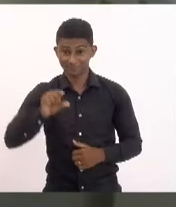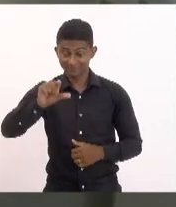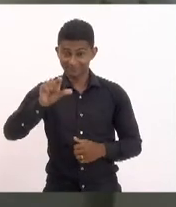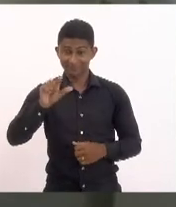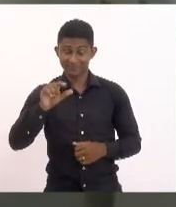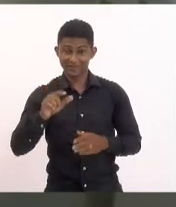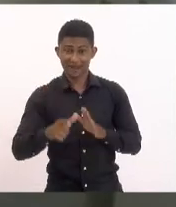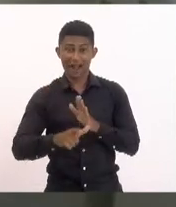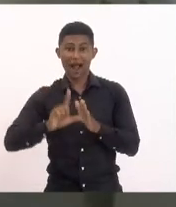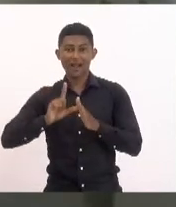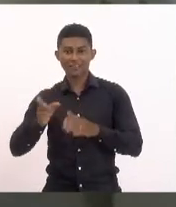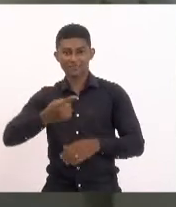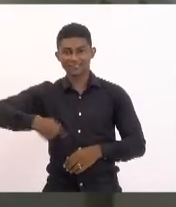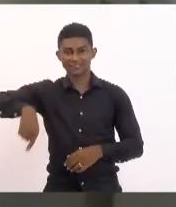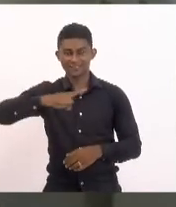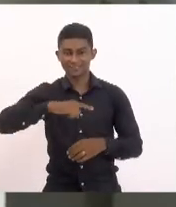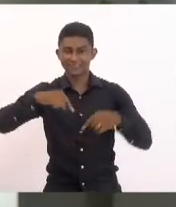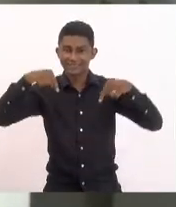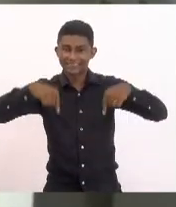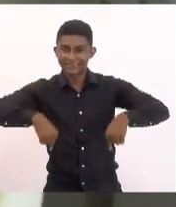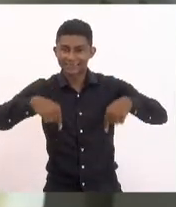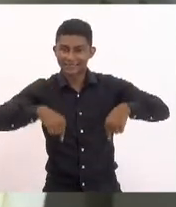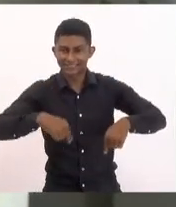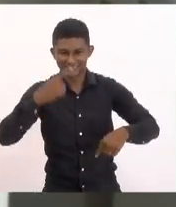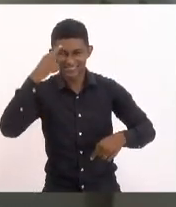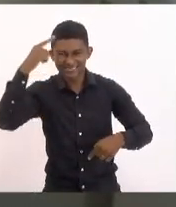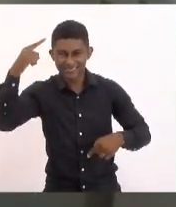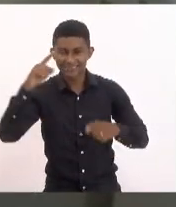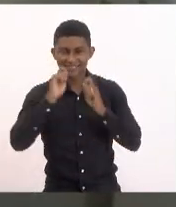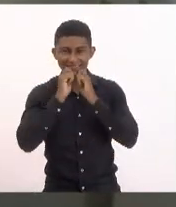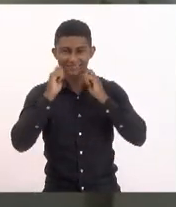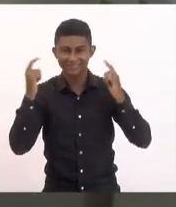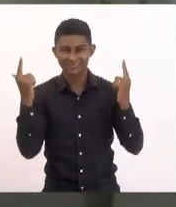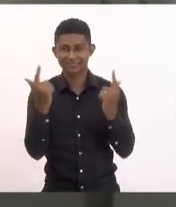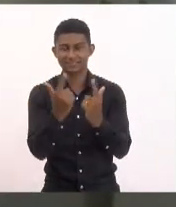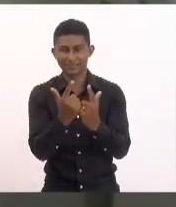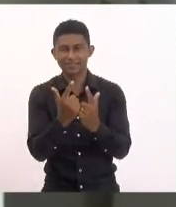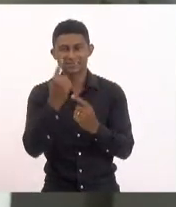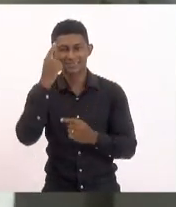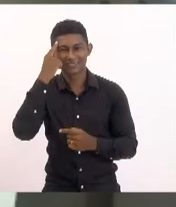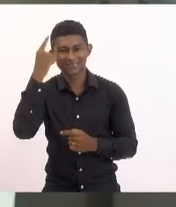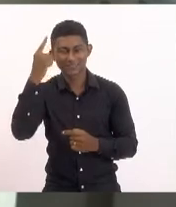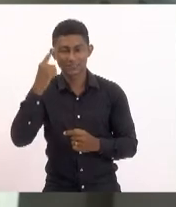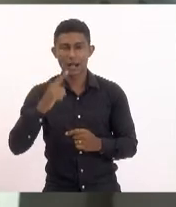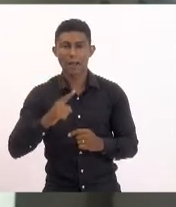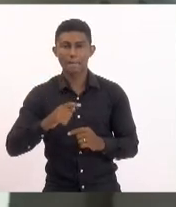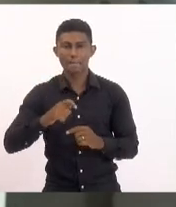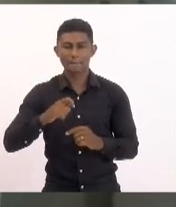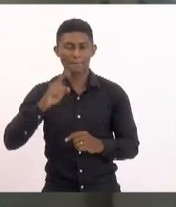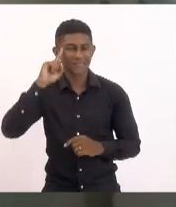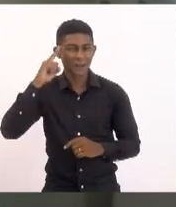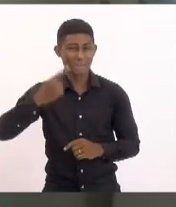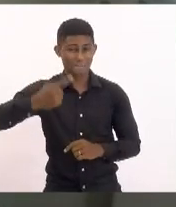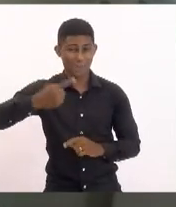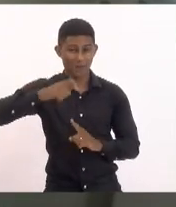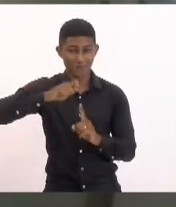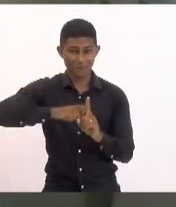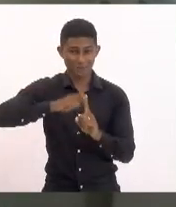retornarmos aos trabalhos legislativos, que foi em 1º de fevereiro,